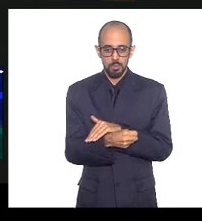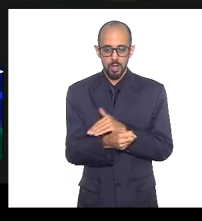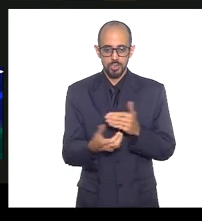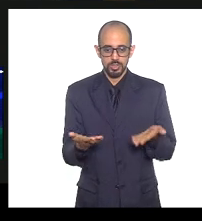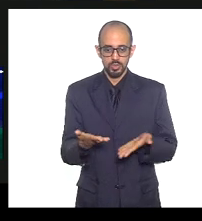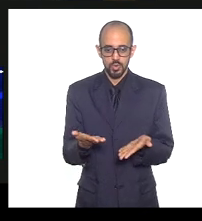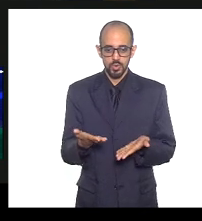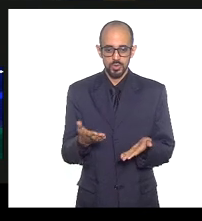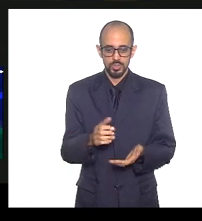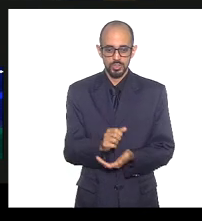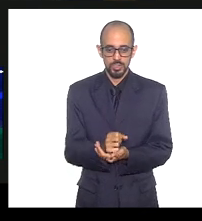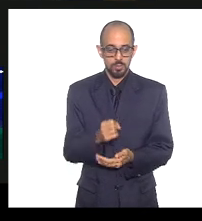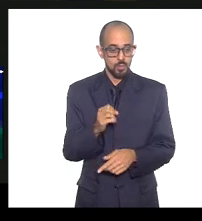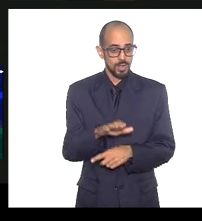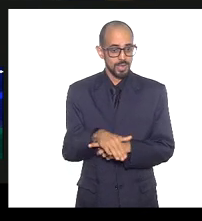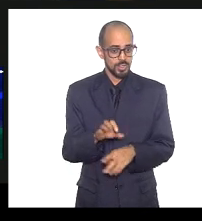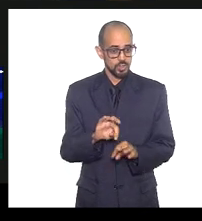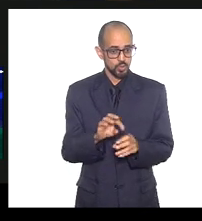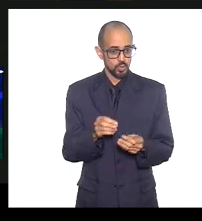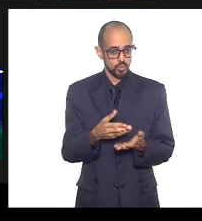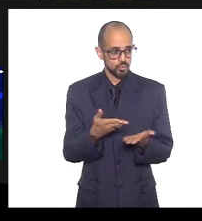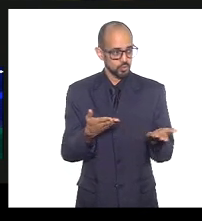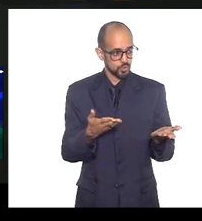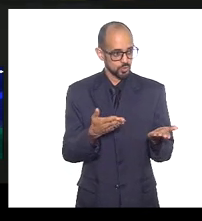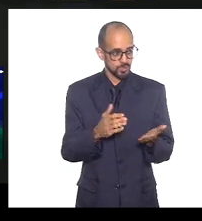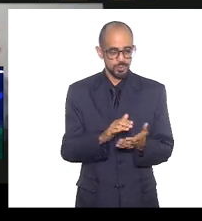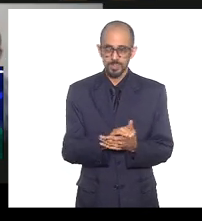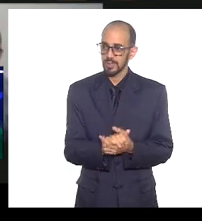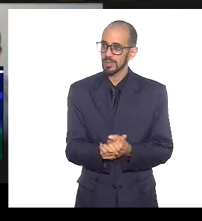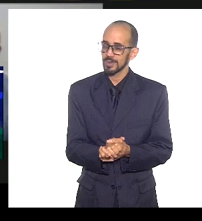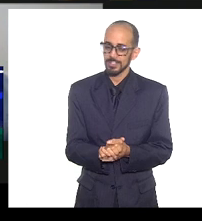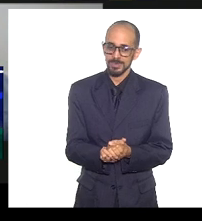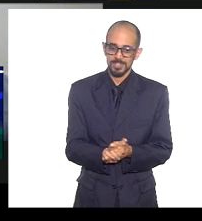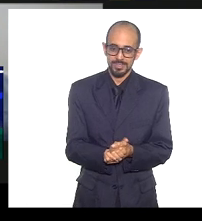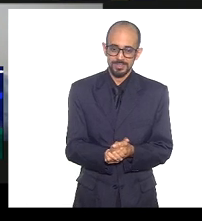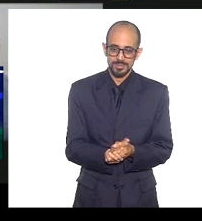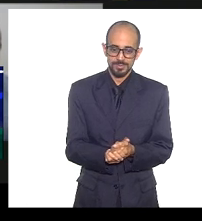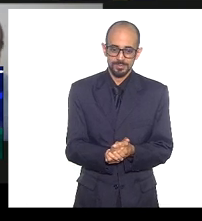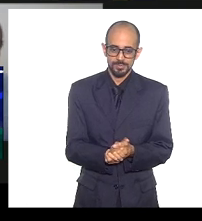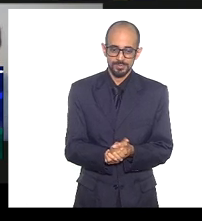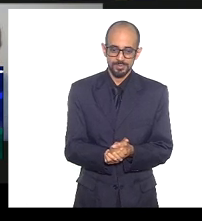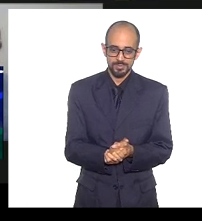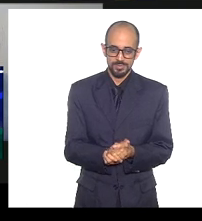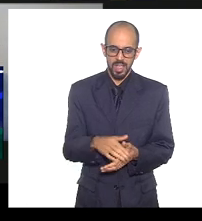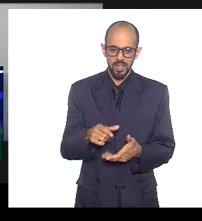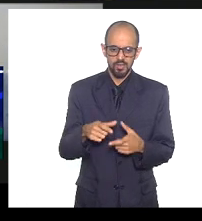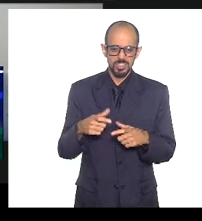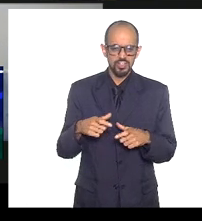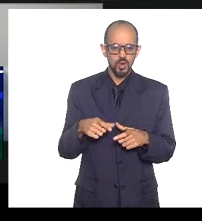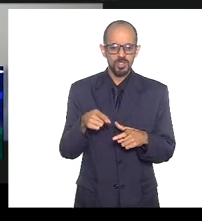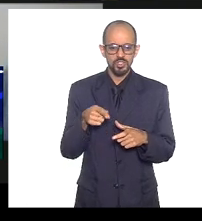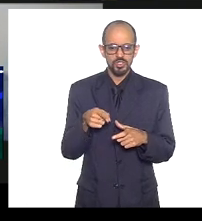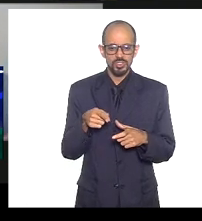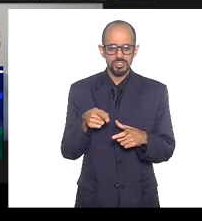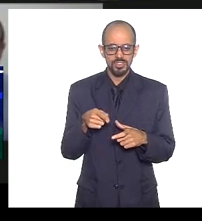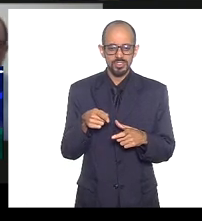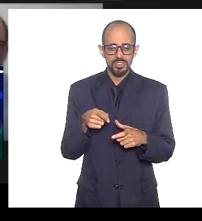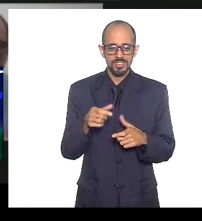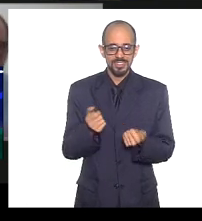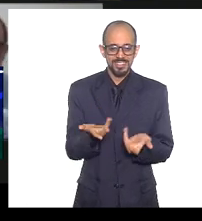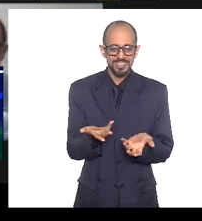Silva. Boa tarde, presidente. Boa tarde a todos. Da onde você é, querido? Eu não falo.